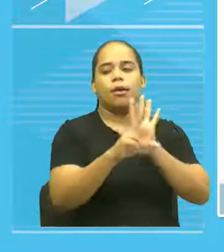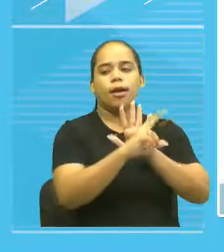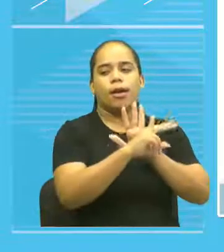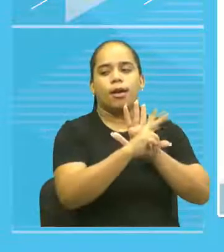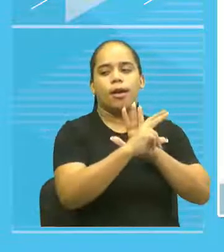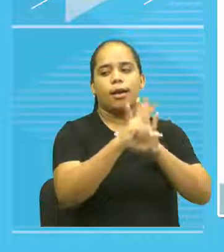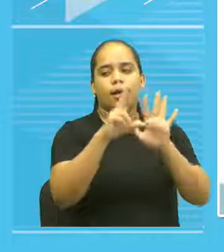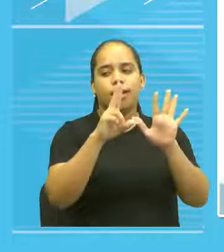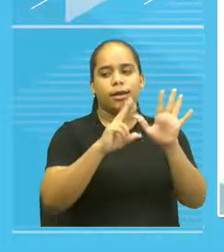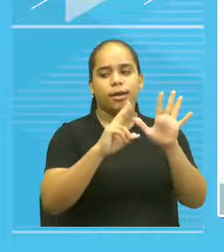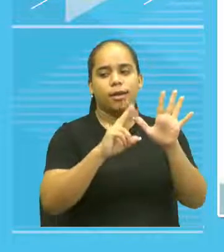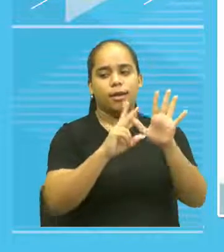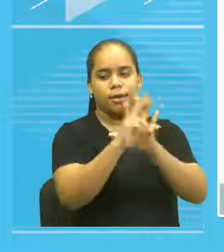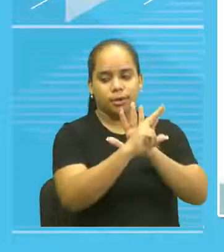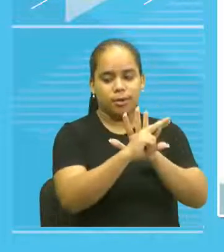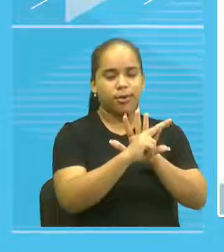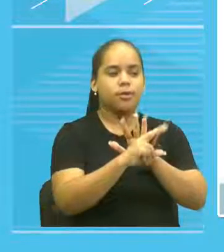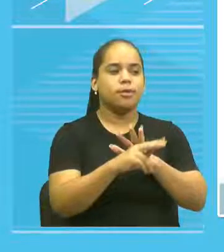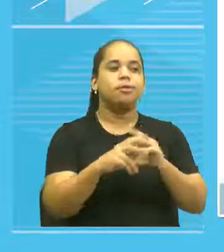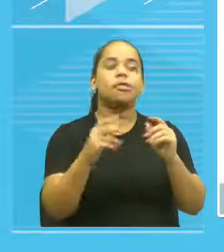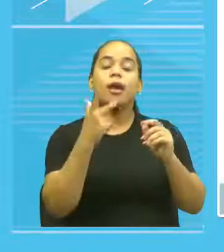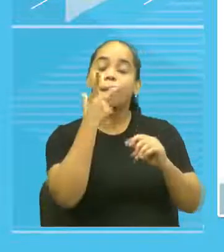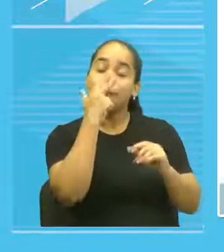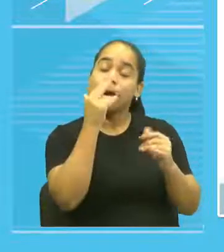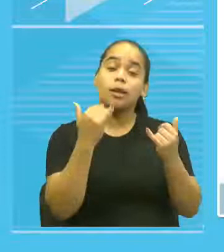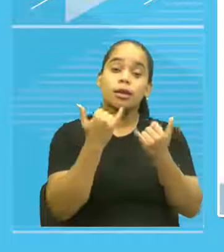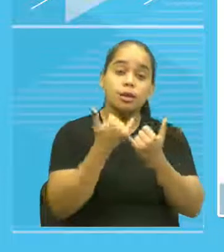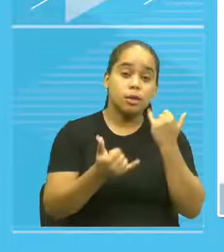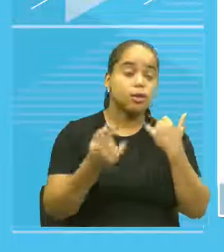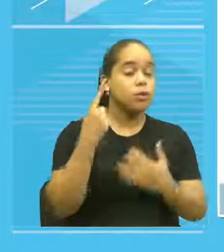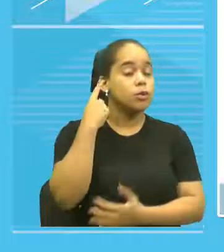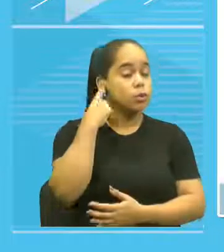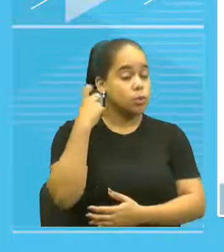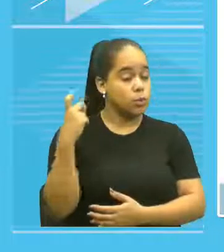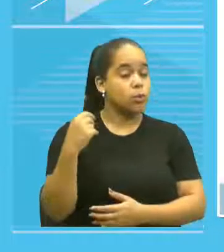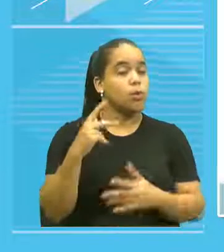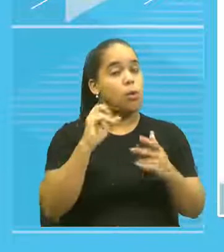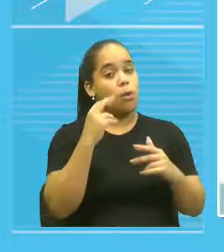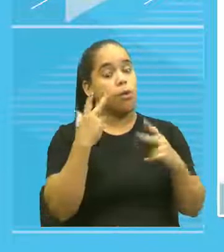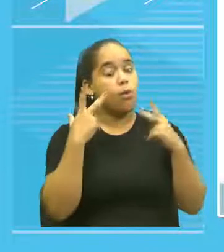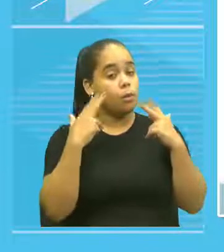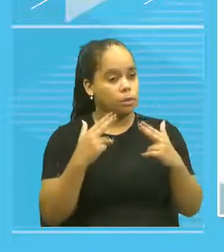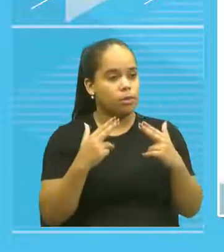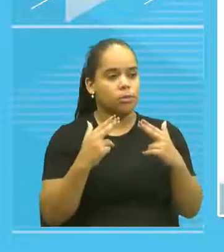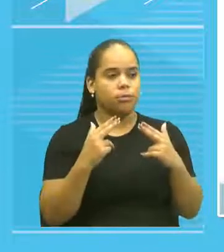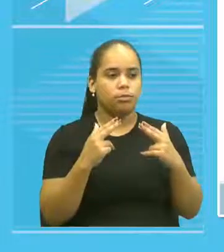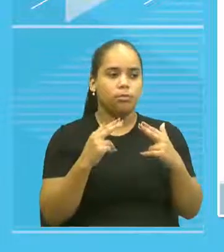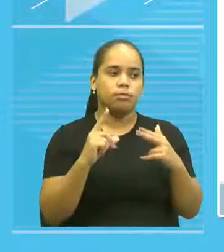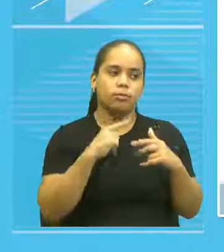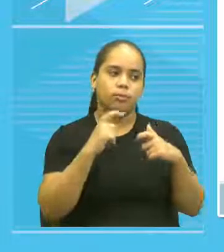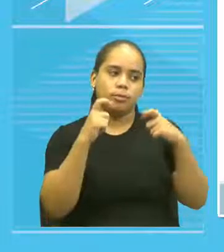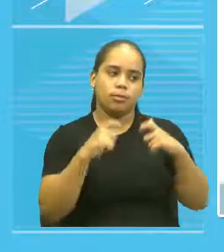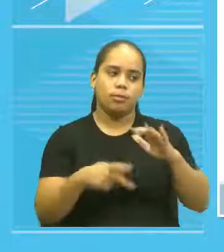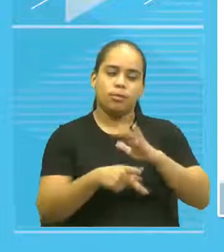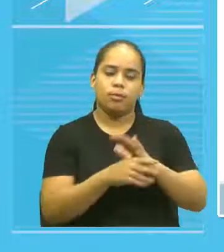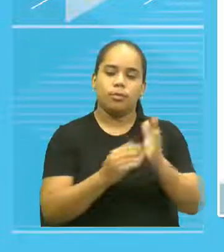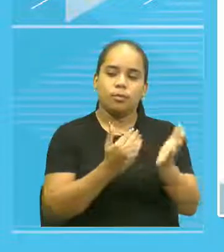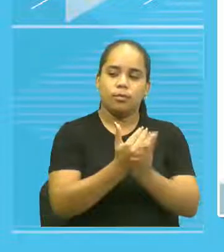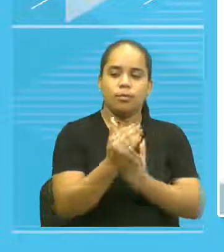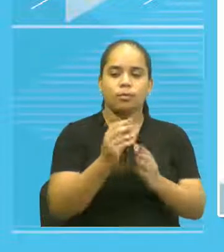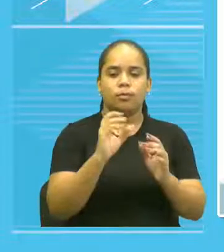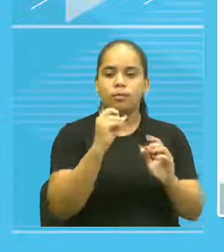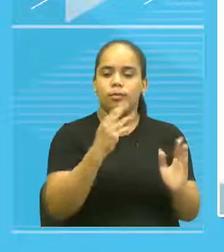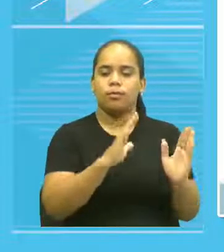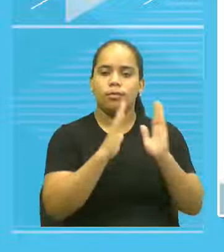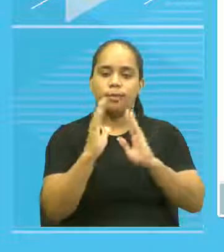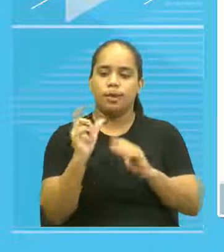é isso significa que esses são os podem ser parecidos ou iguais geralmente estão localizados no início